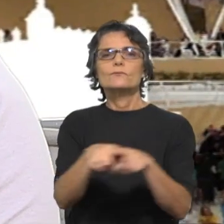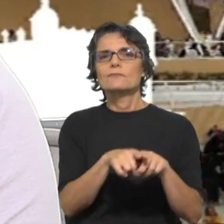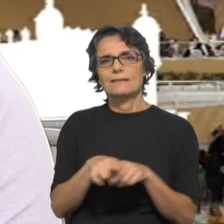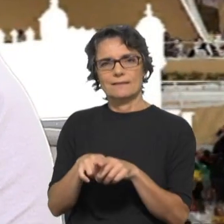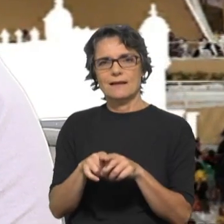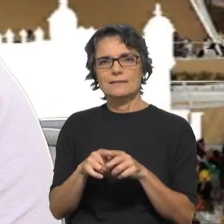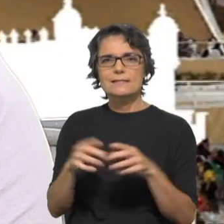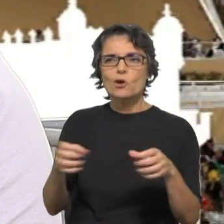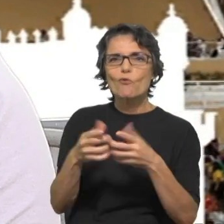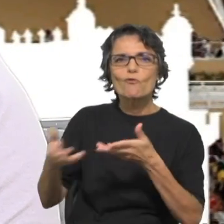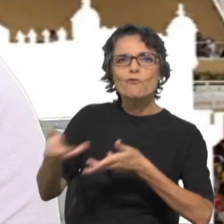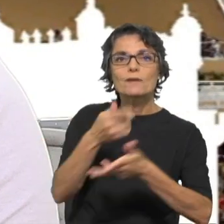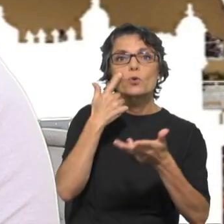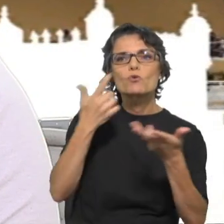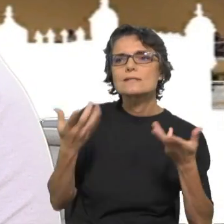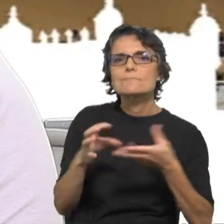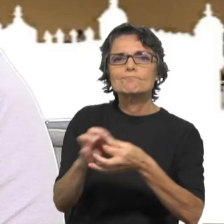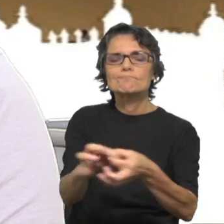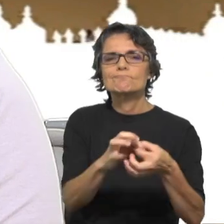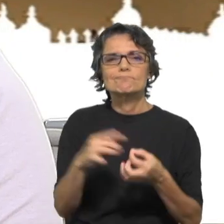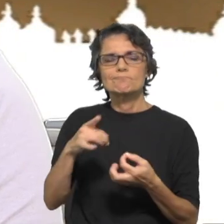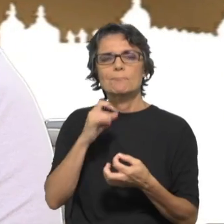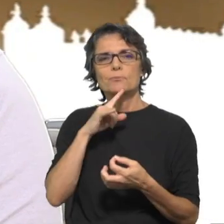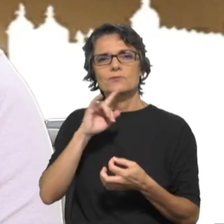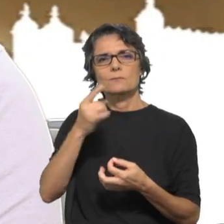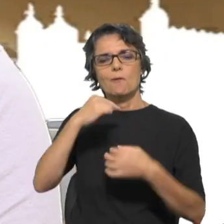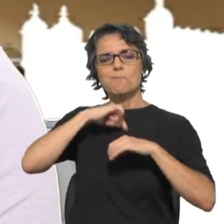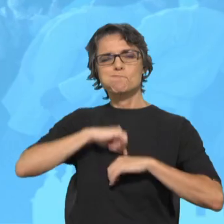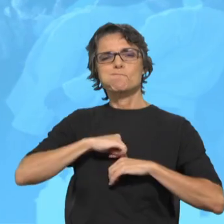de nós depois dinamizarmos dentro dos convívios, mas